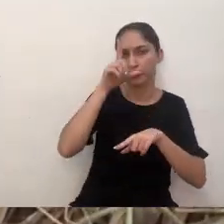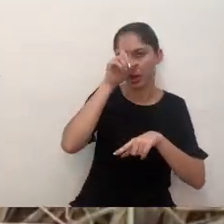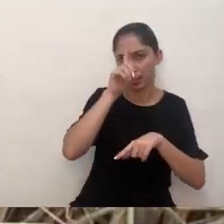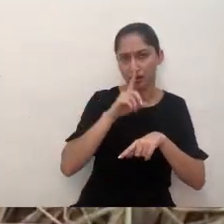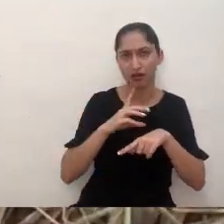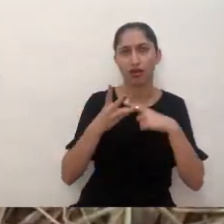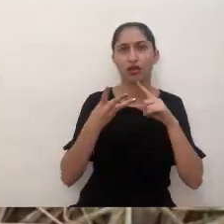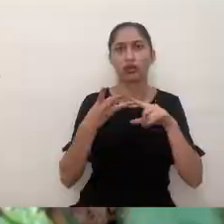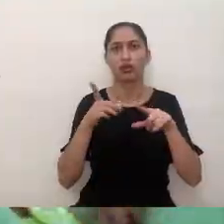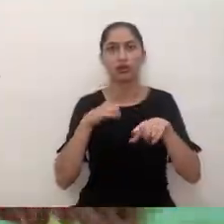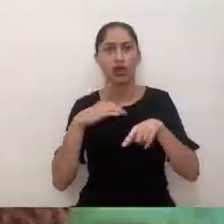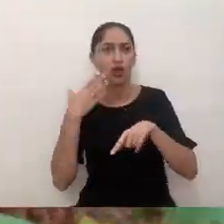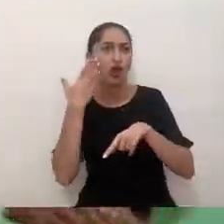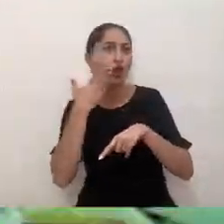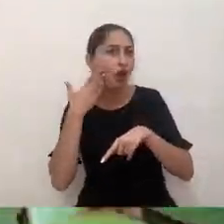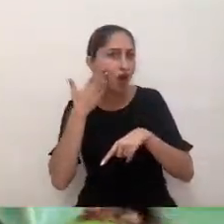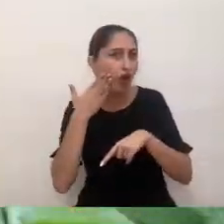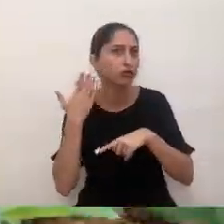tem rosado.